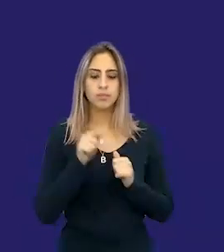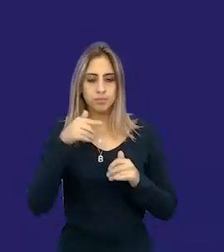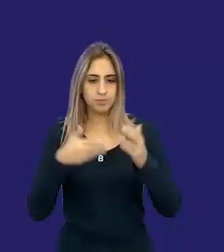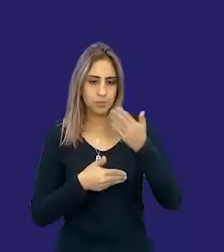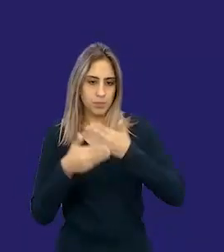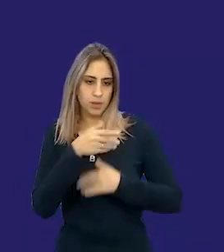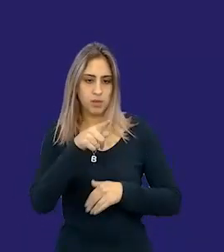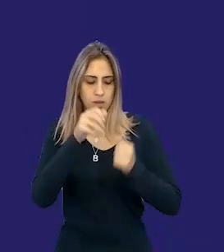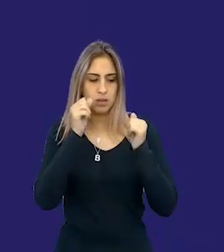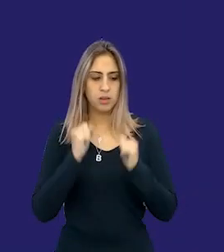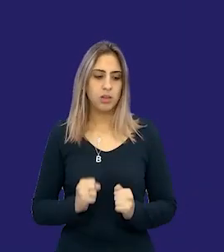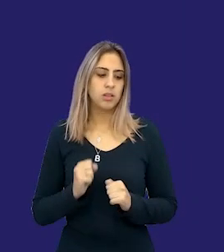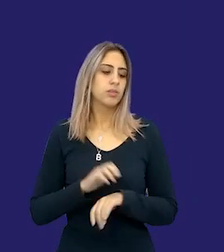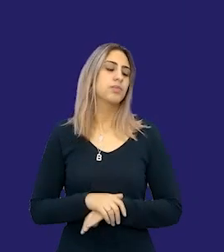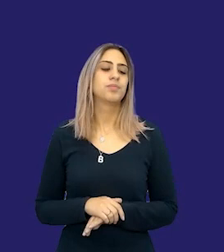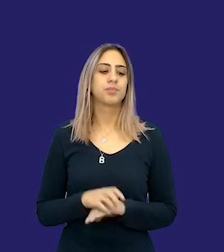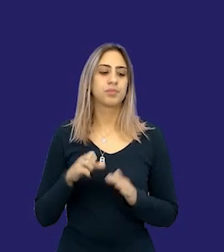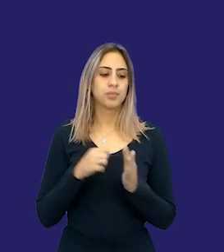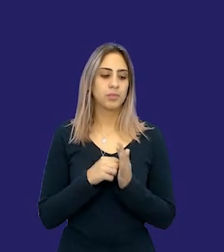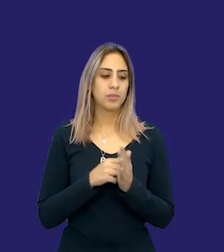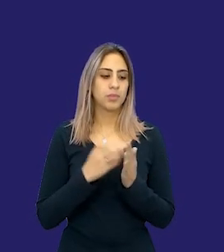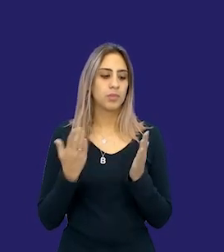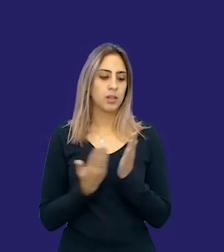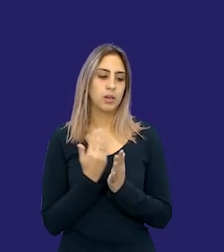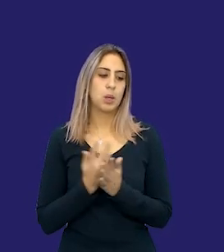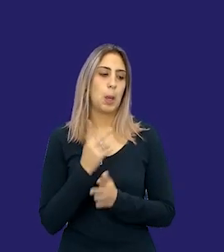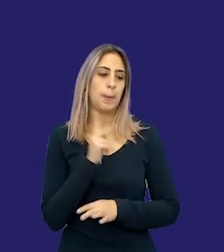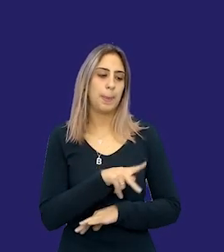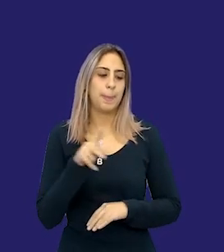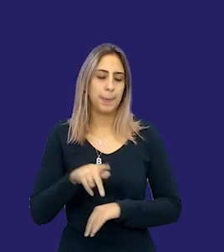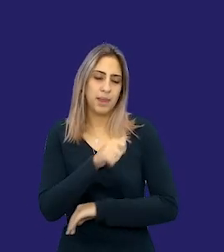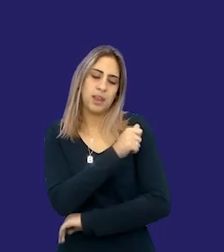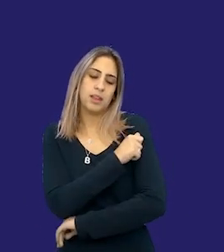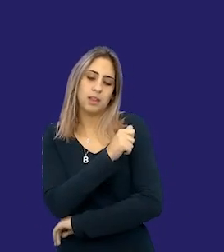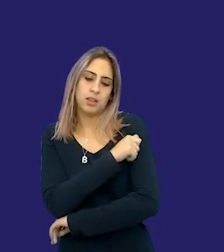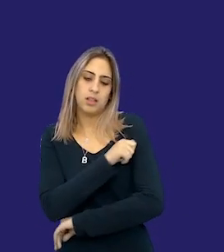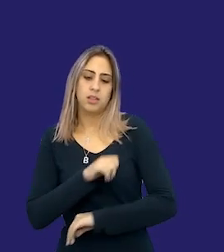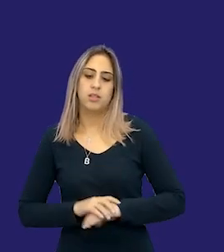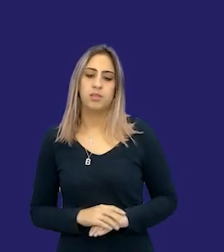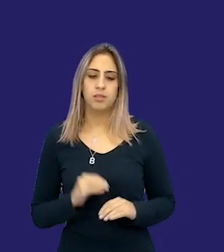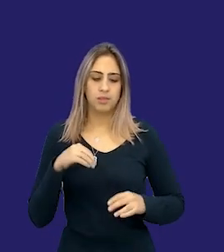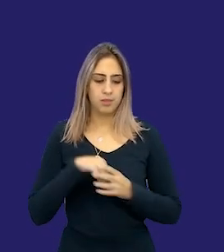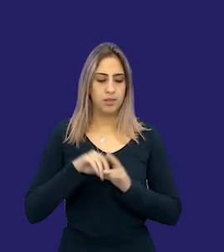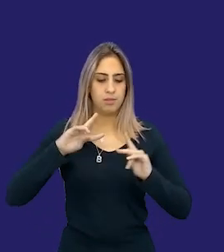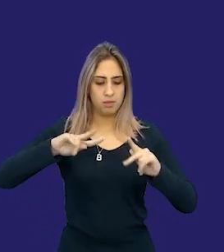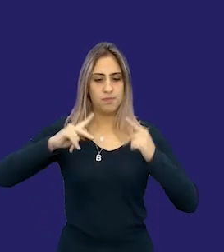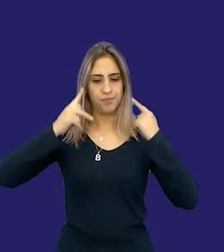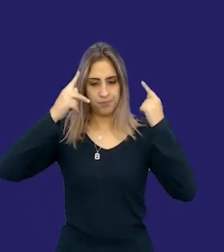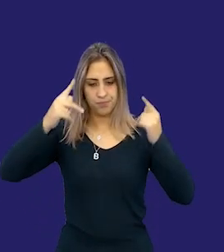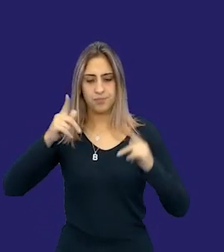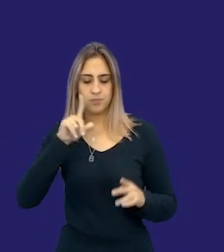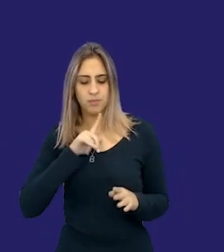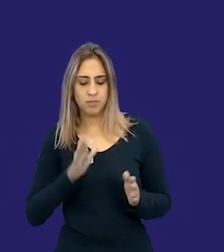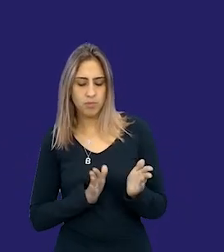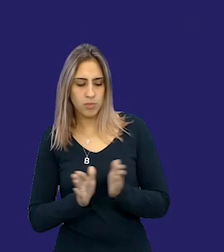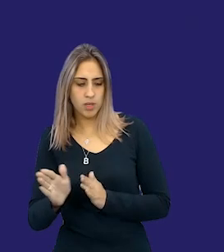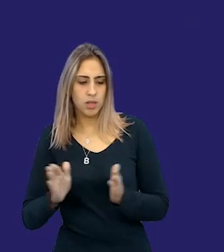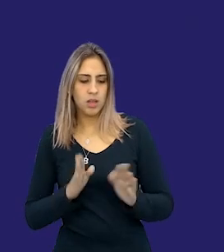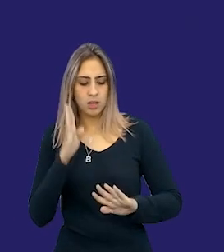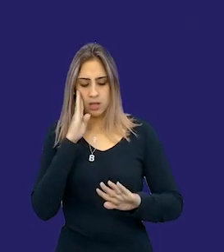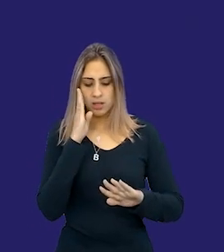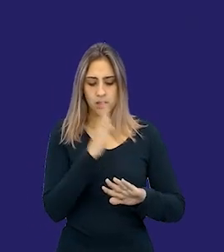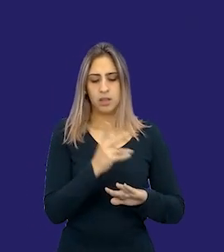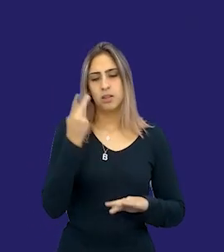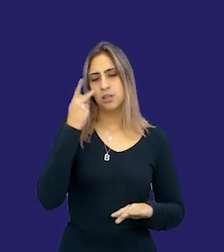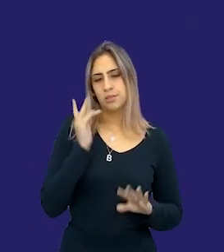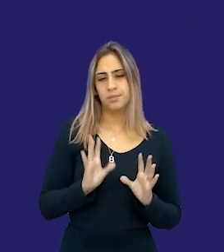slide, vocês poderão acessar os cadernos do professor e do aluno por meio do link que direciona vocês